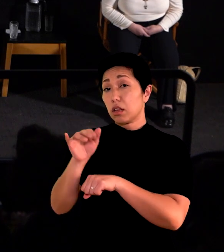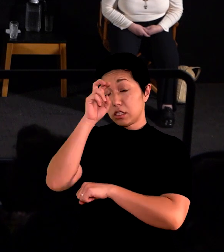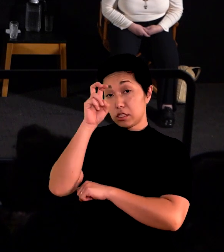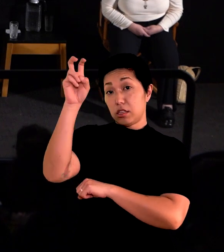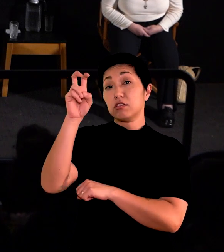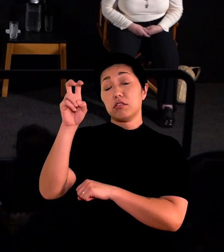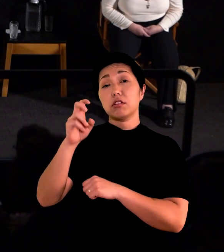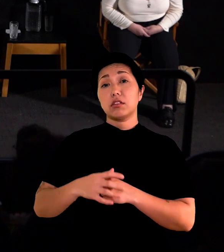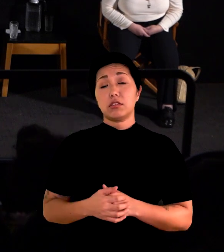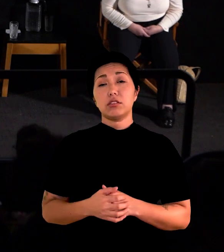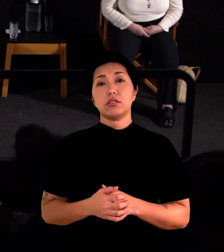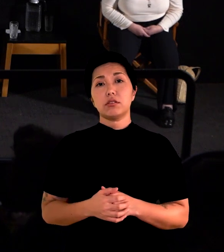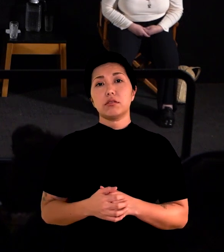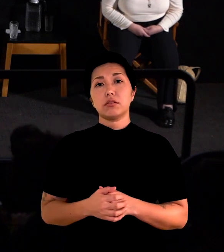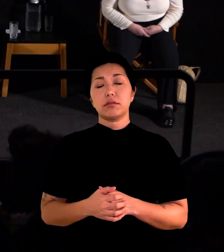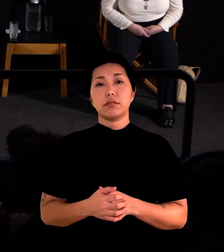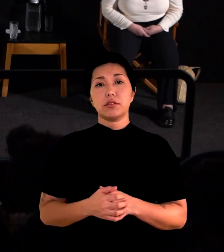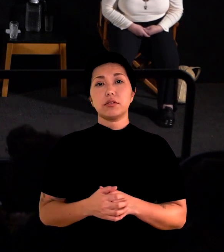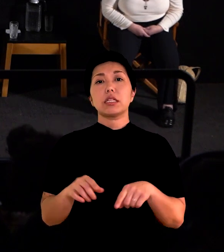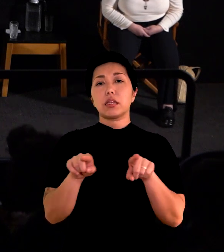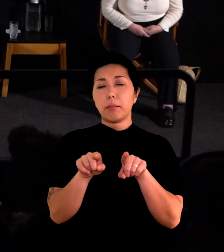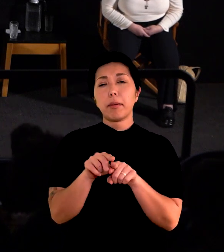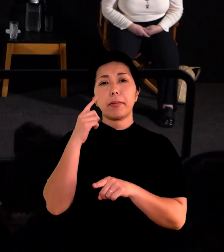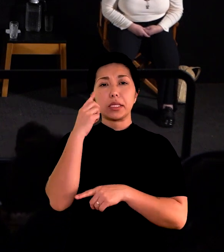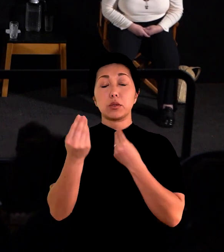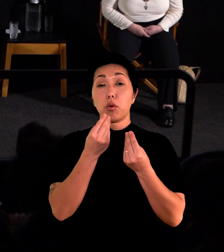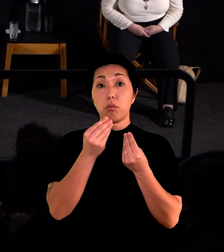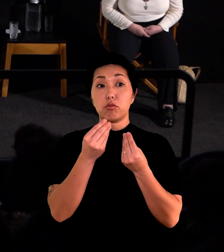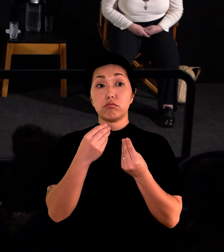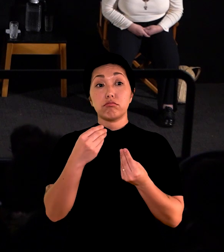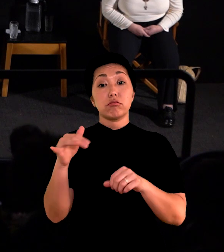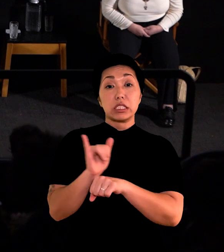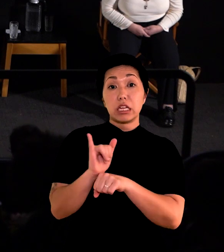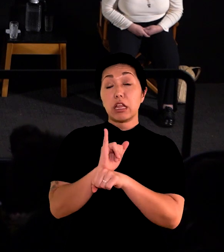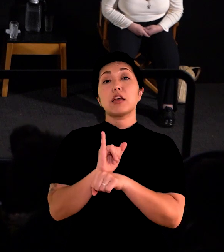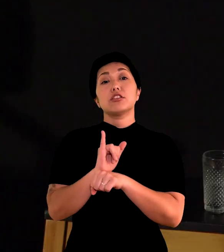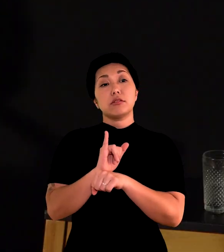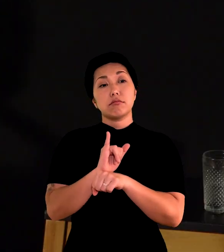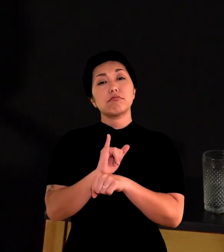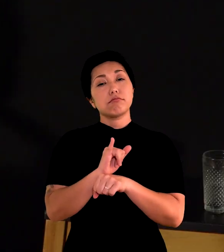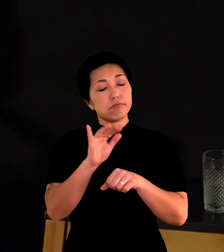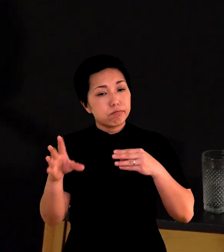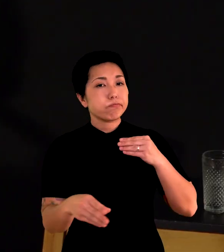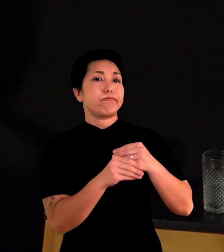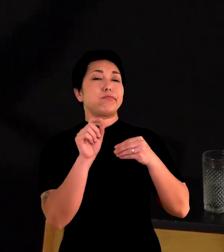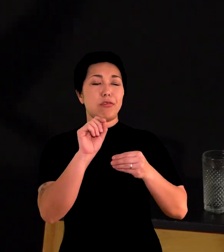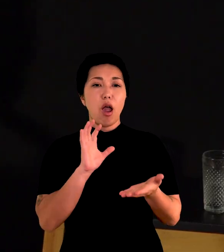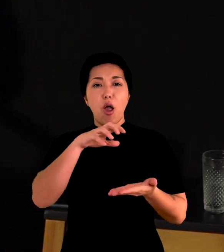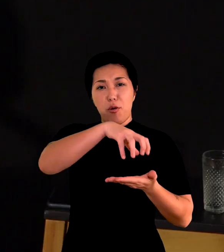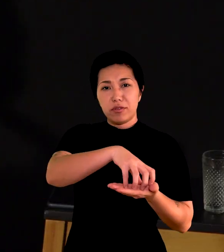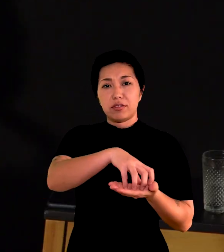maneira inteligente e provavelmente com novos modelos também de negócio, incluam as comunidades, tá